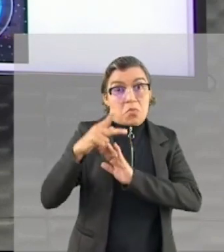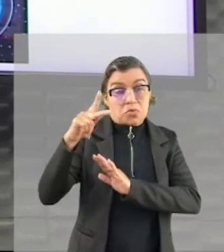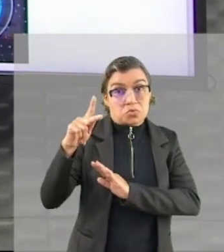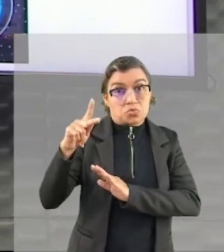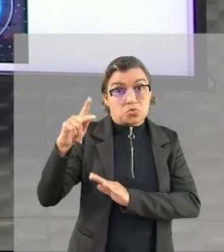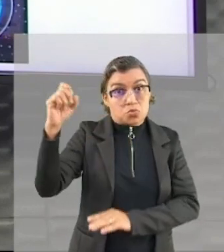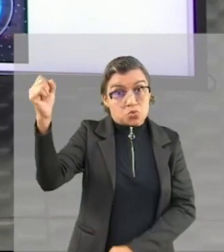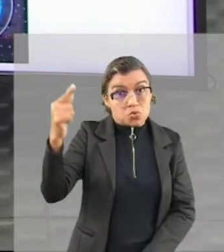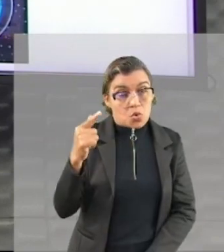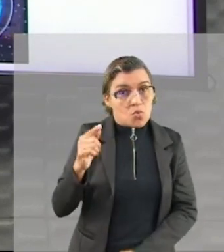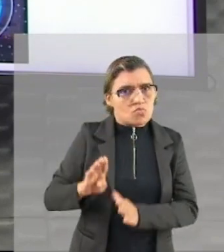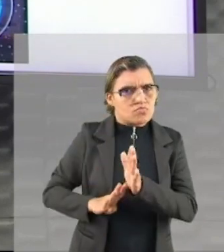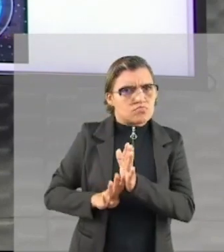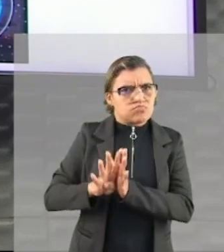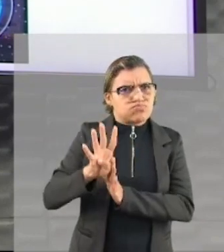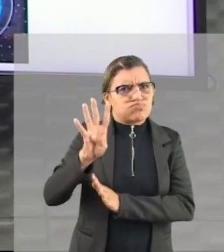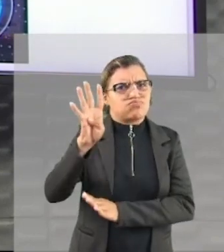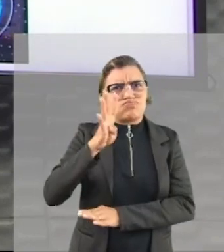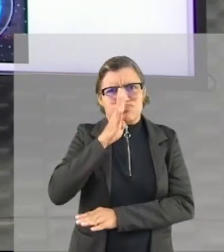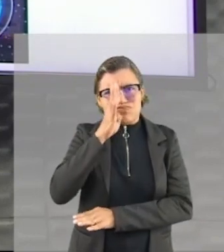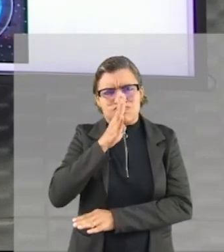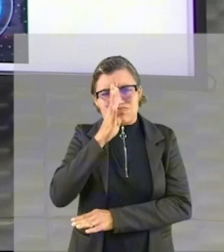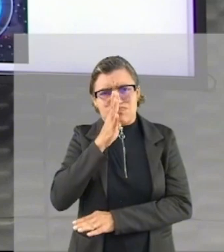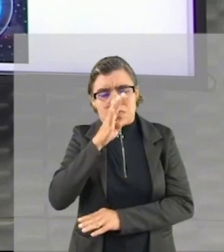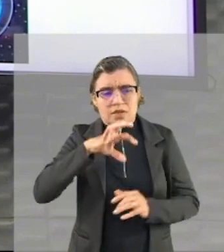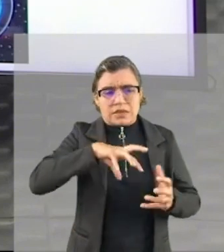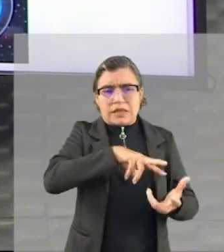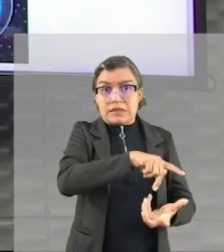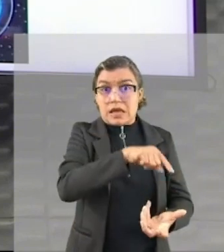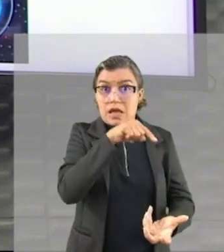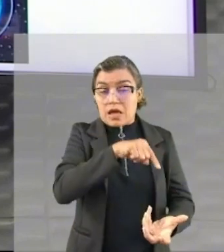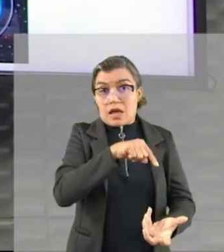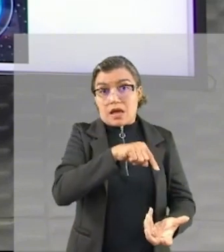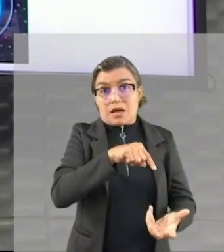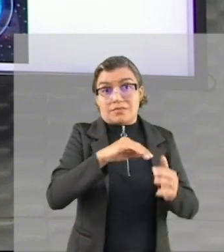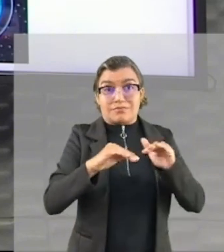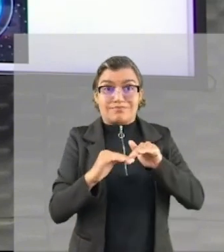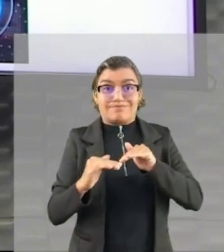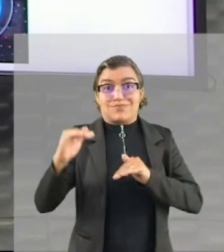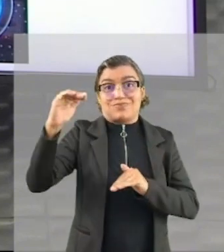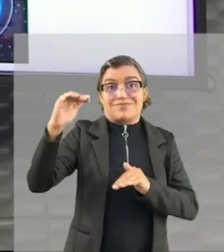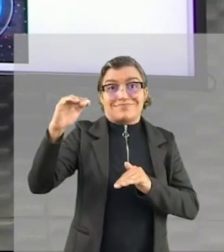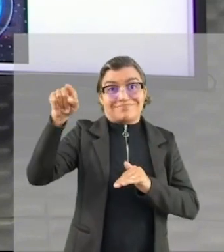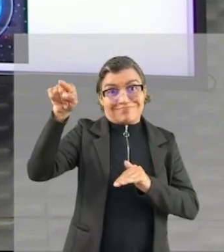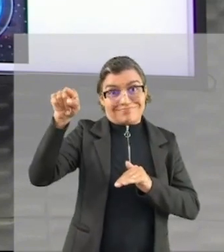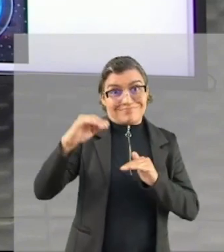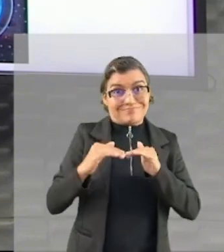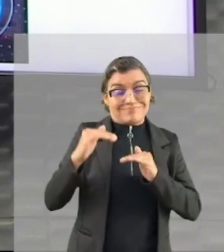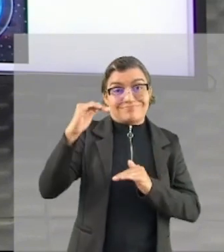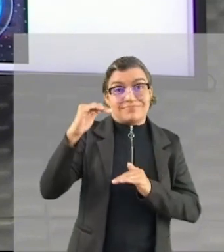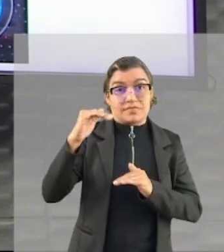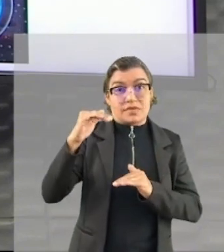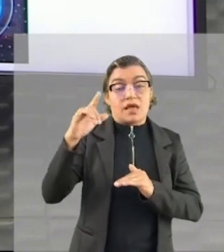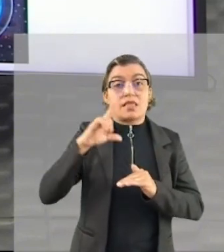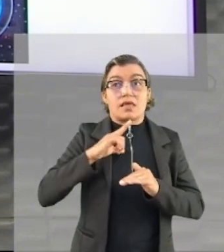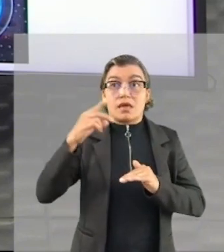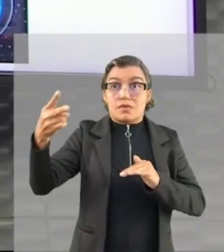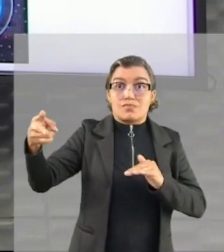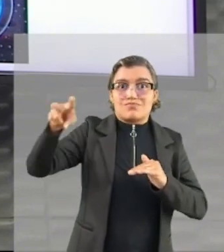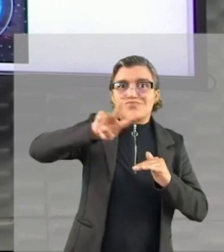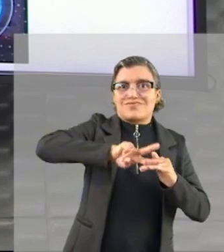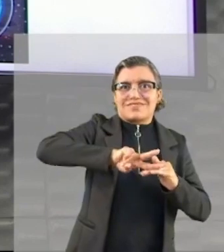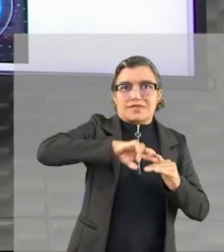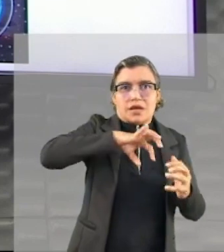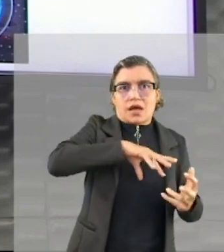Então, temperatura da Terra, a média eu não sei, mas é inferior à do Sol. E aí nós temos a transferência de